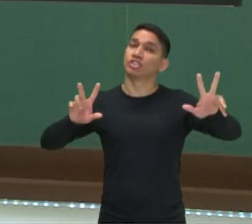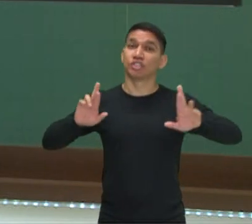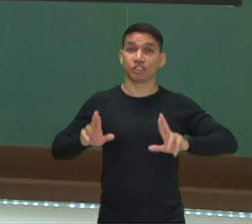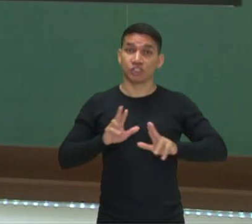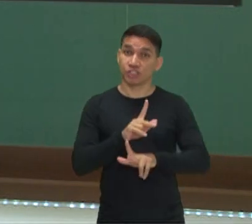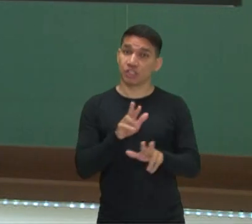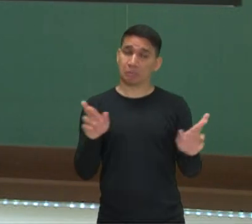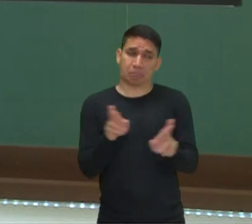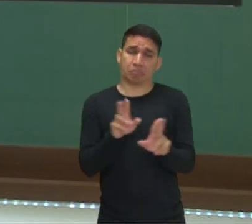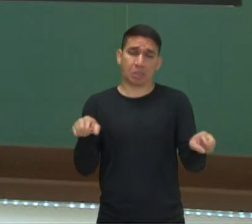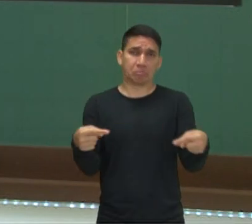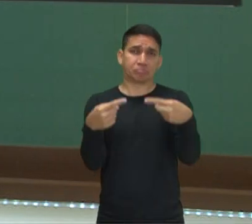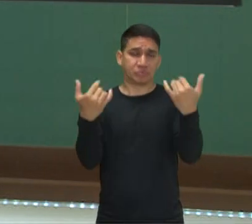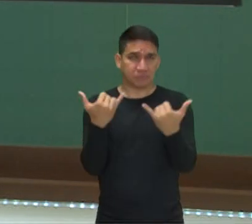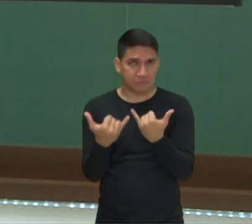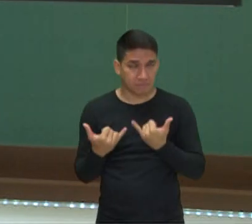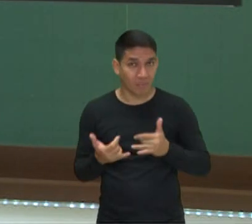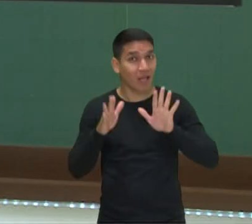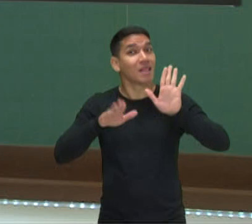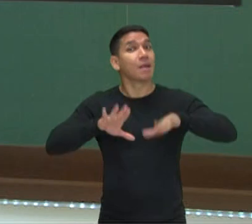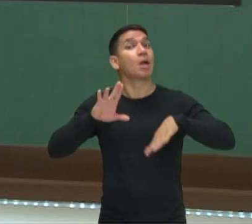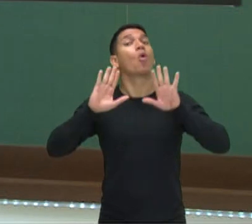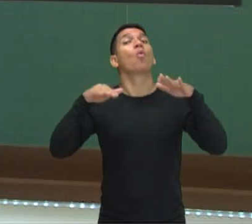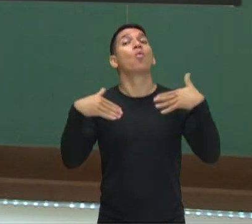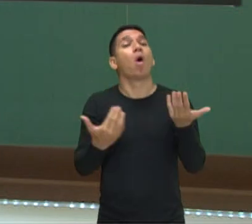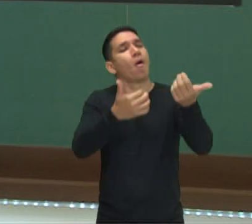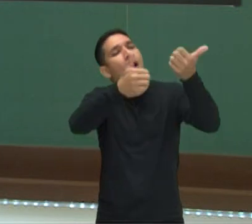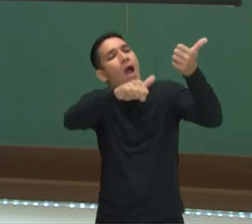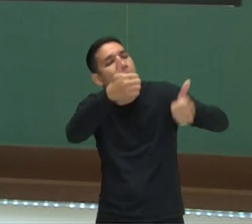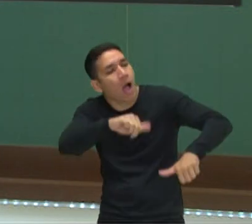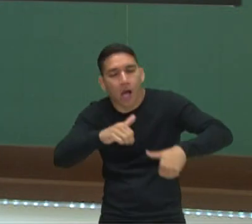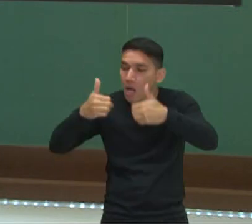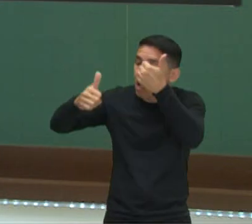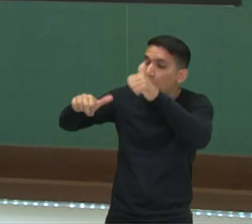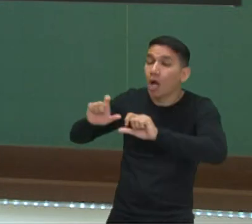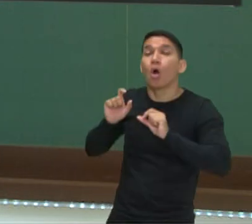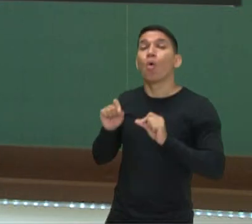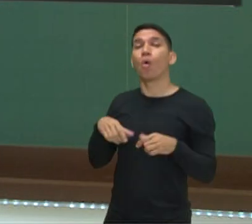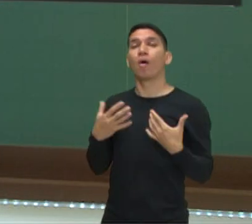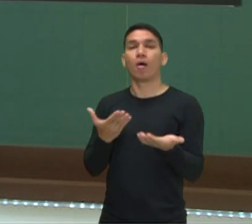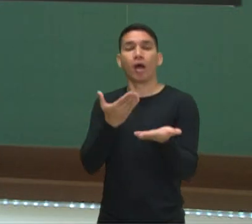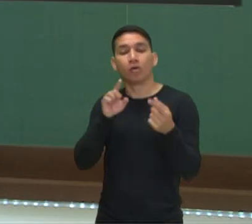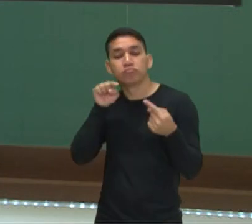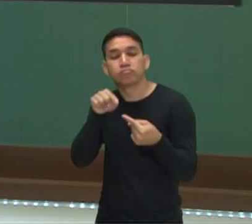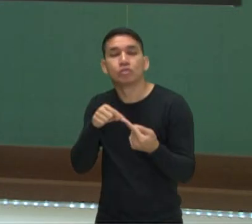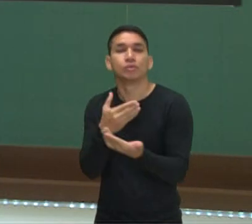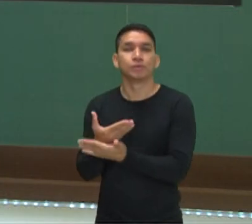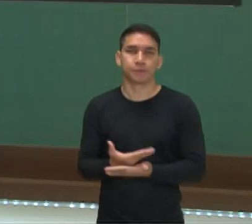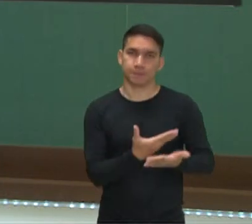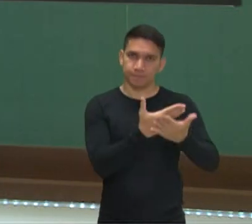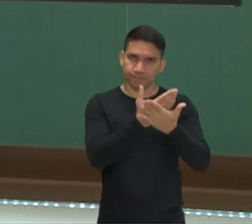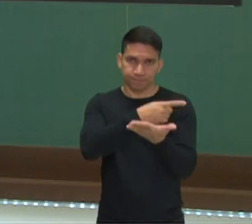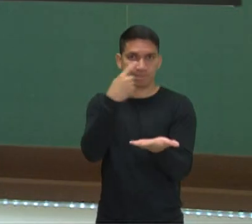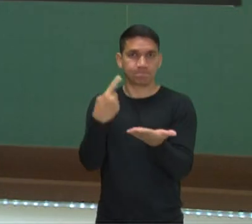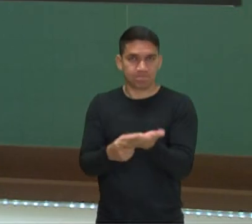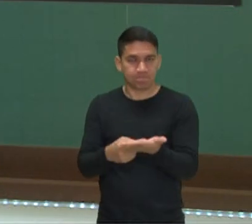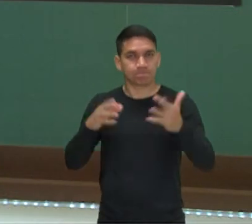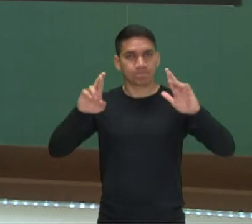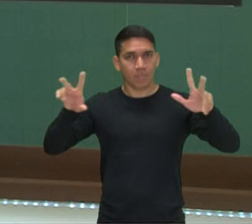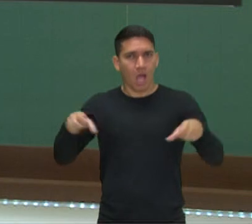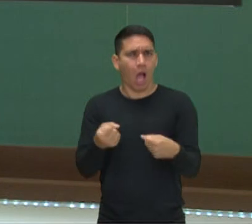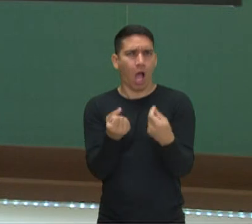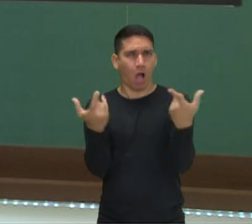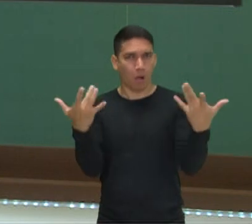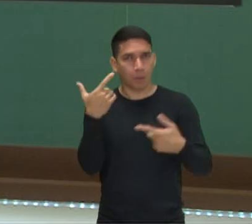diferentes entre si. Depende do que eu vou analisar, do que eu quero estudar, né? Então, estabelecemos ali